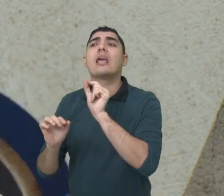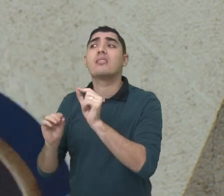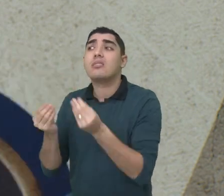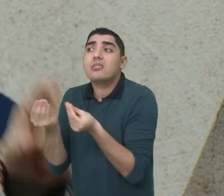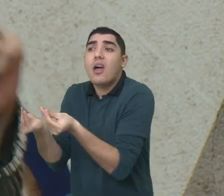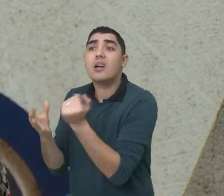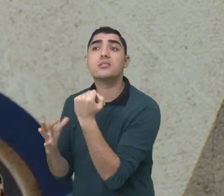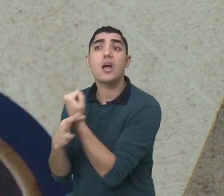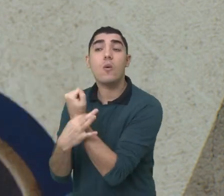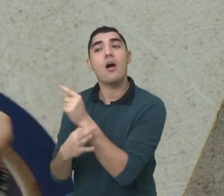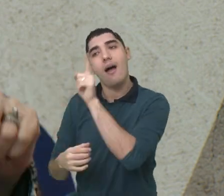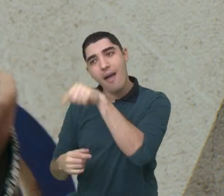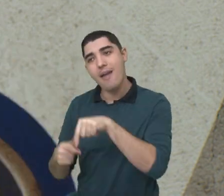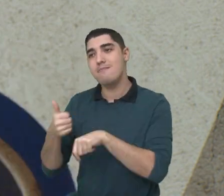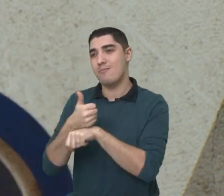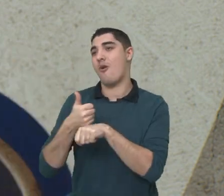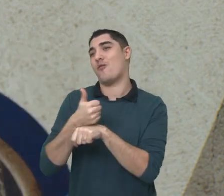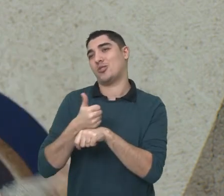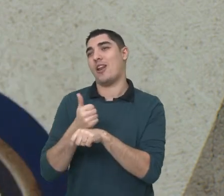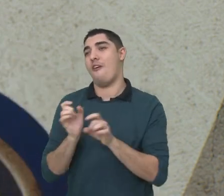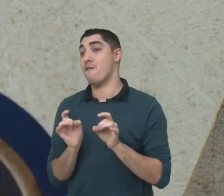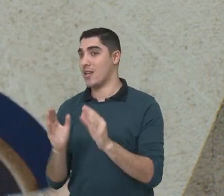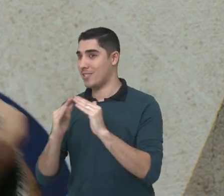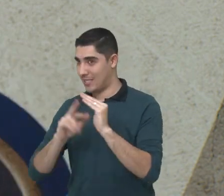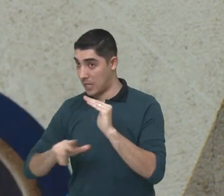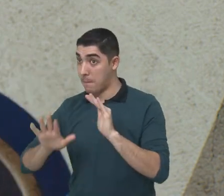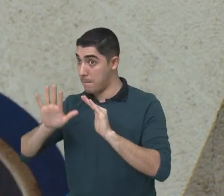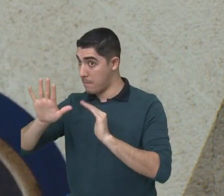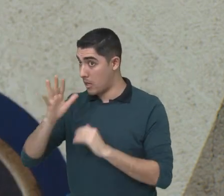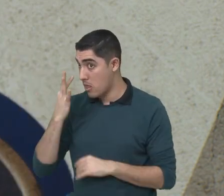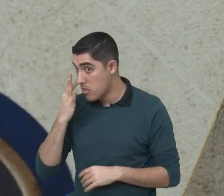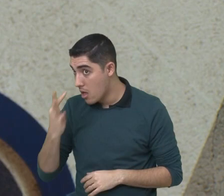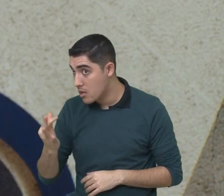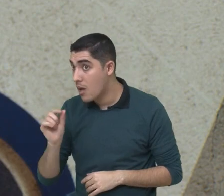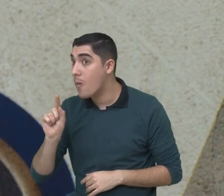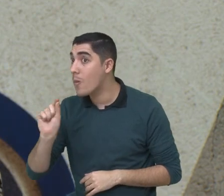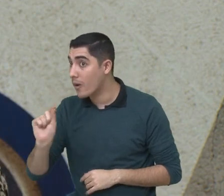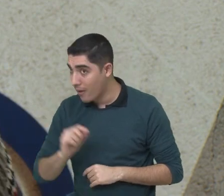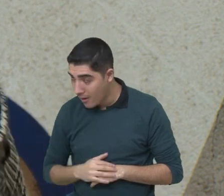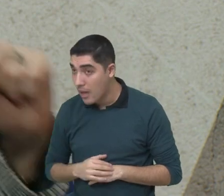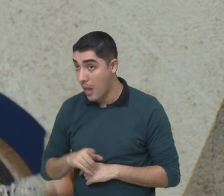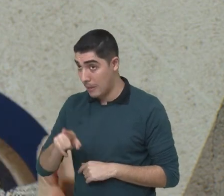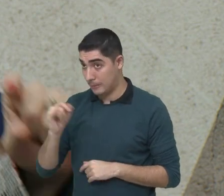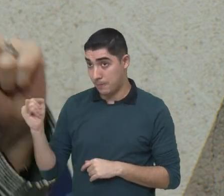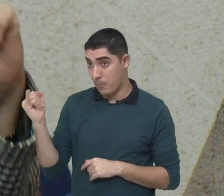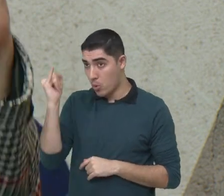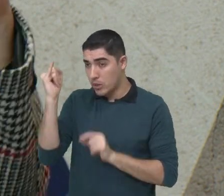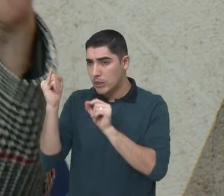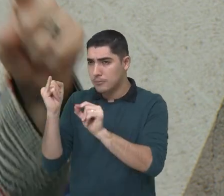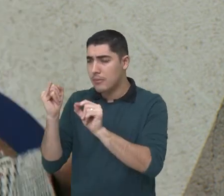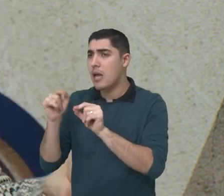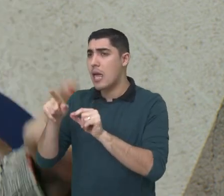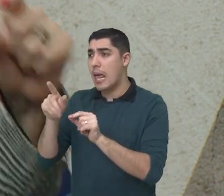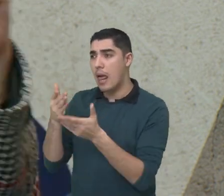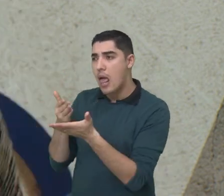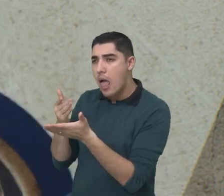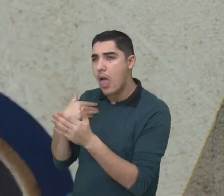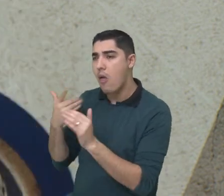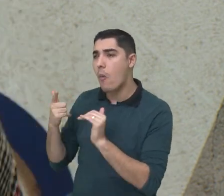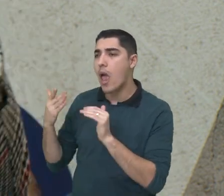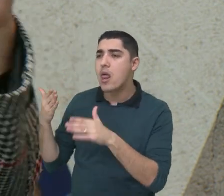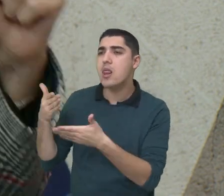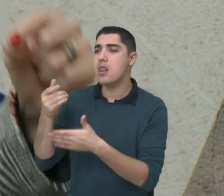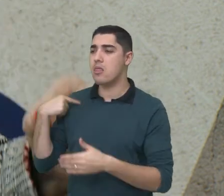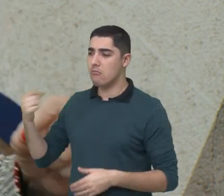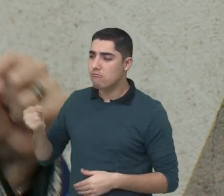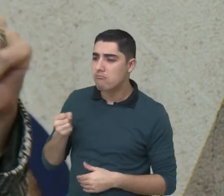corretor. Agora, atenção, eu acho que é muito importante, antes de entrar numa imobiliária